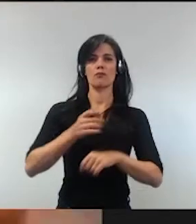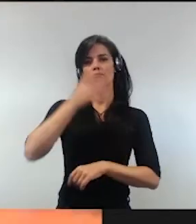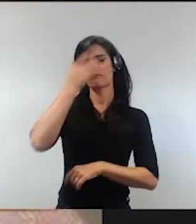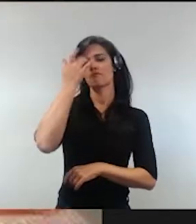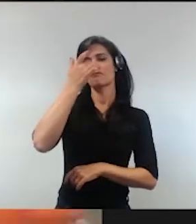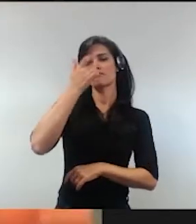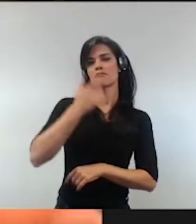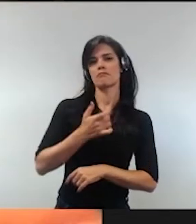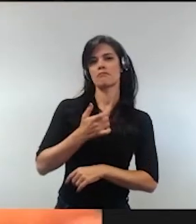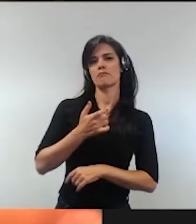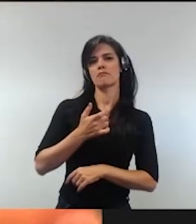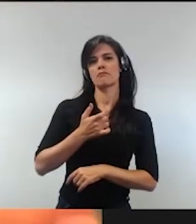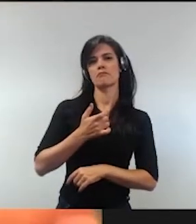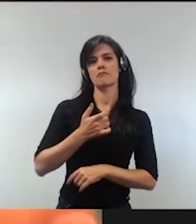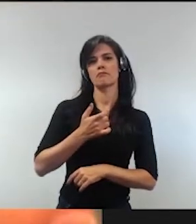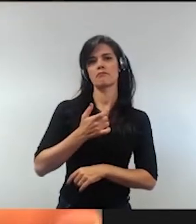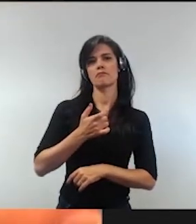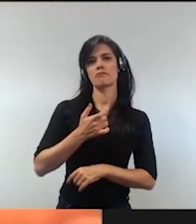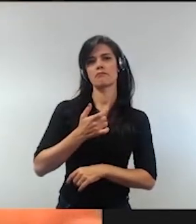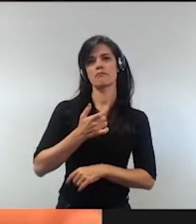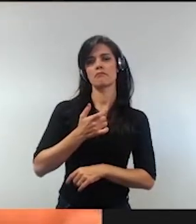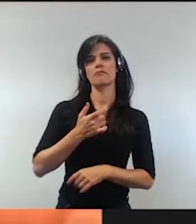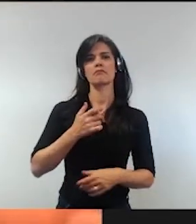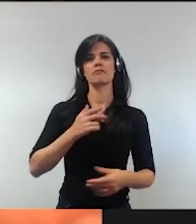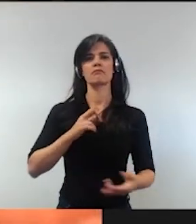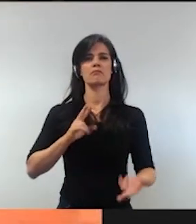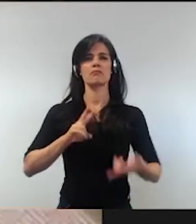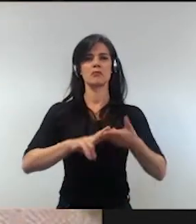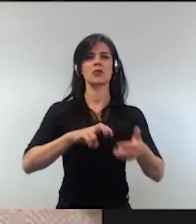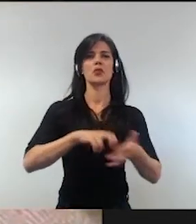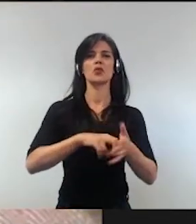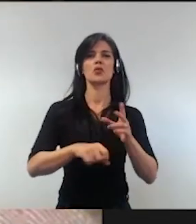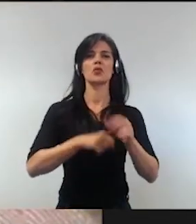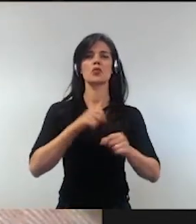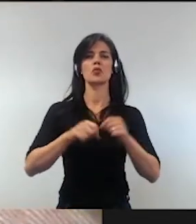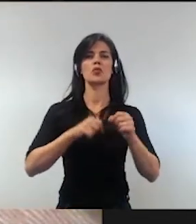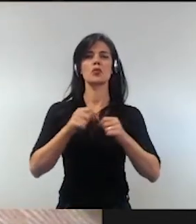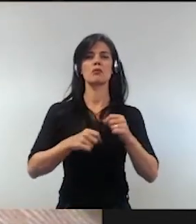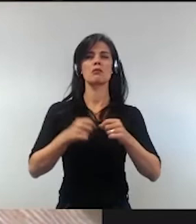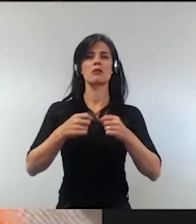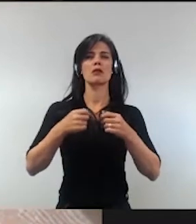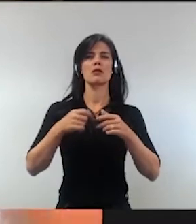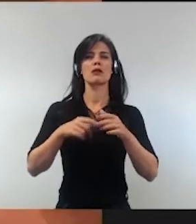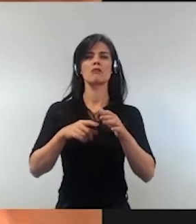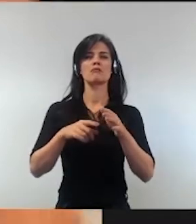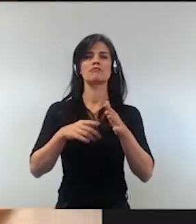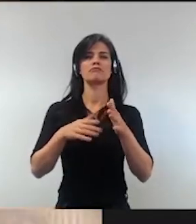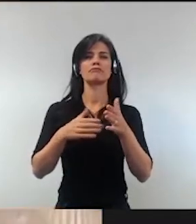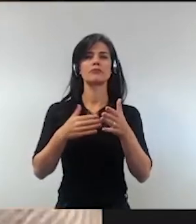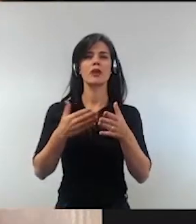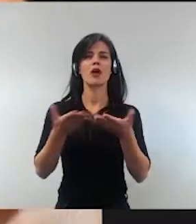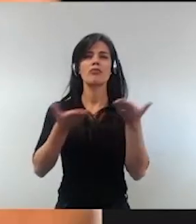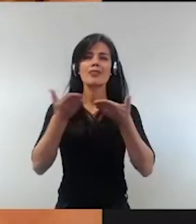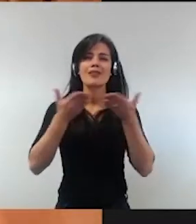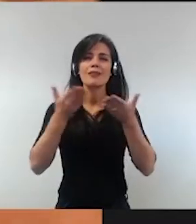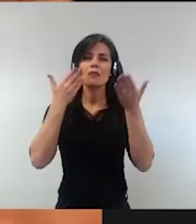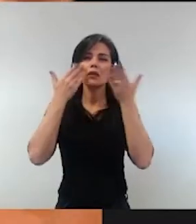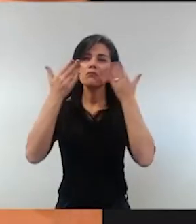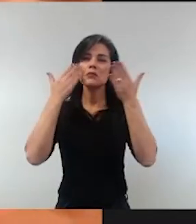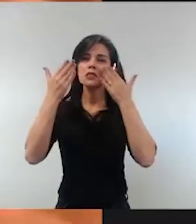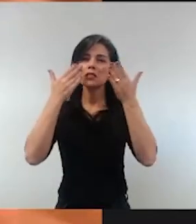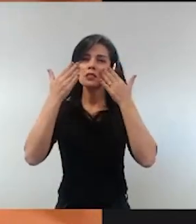é condenado a uma lavagem cerebral, mas depois de sofrer a lavagem cerebral, a câmera mostra